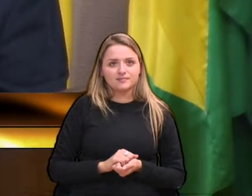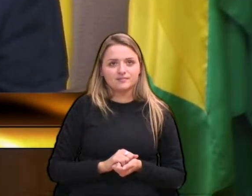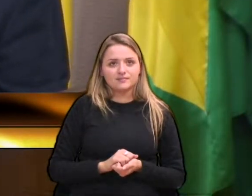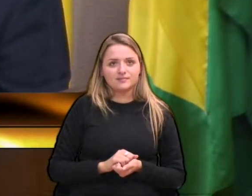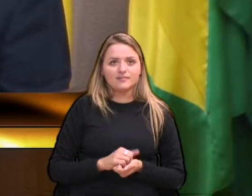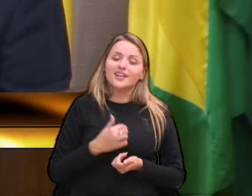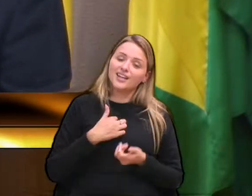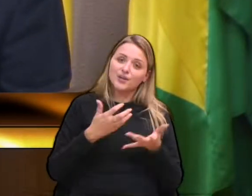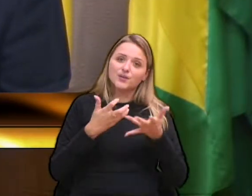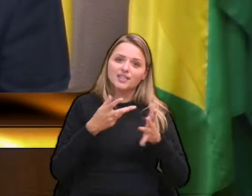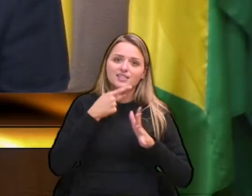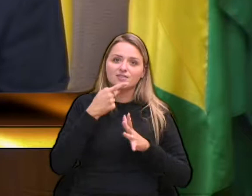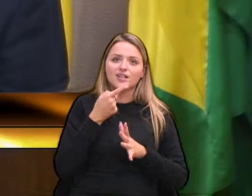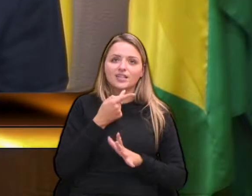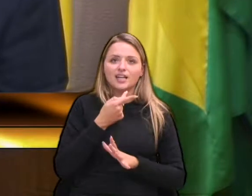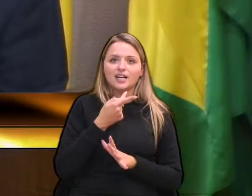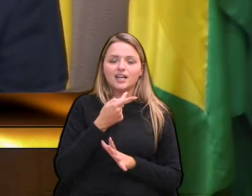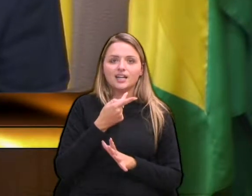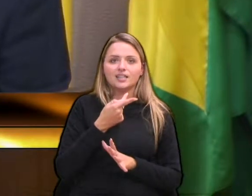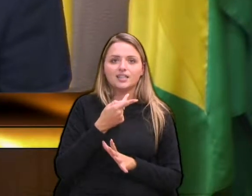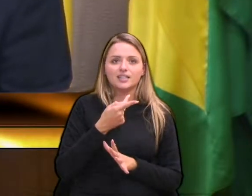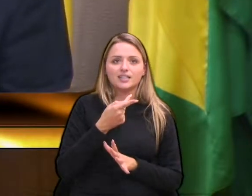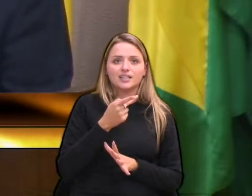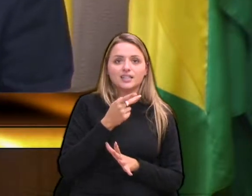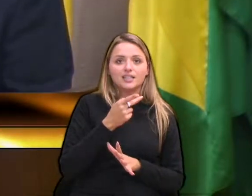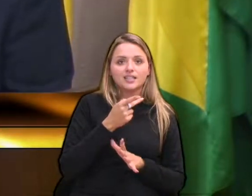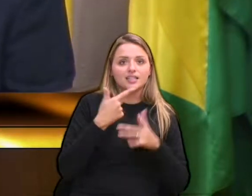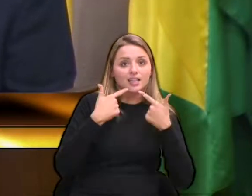Quis mencionar isso porque